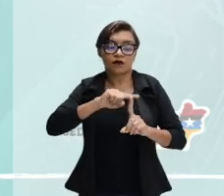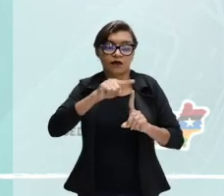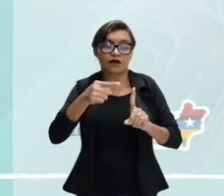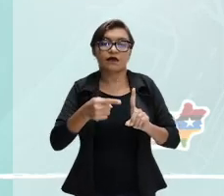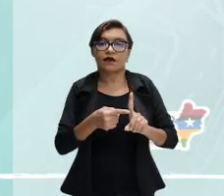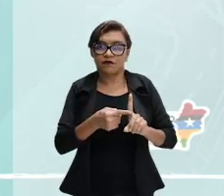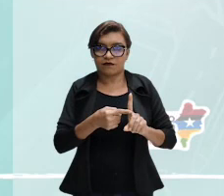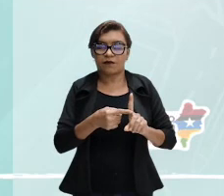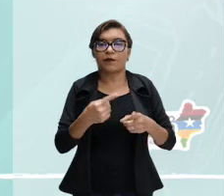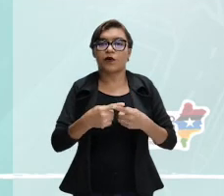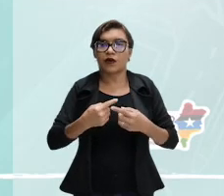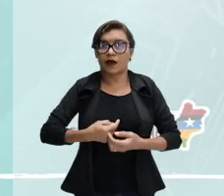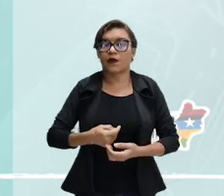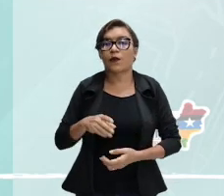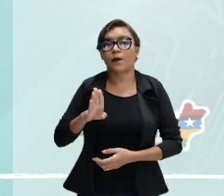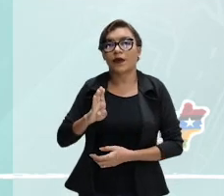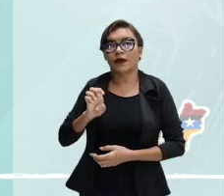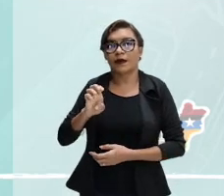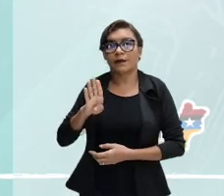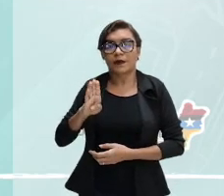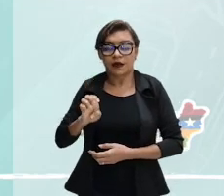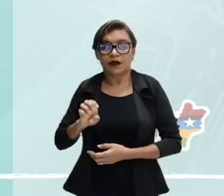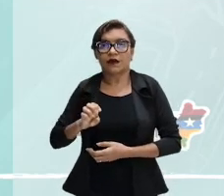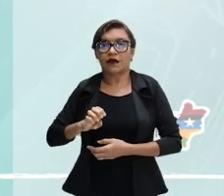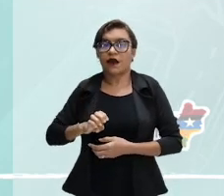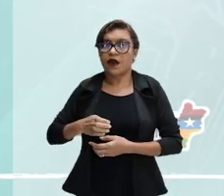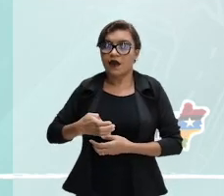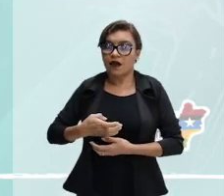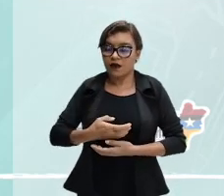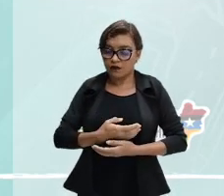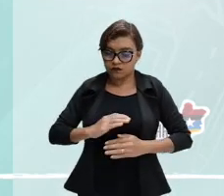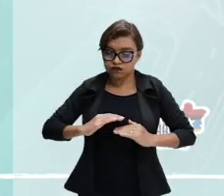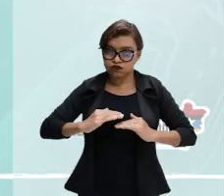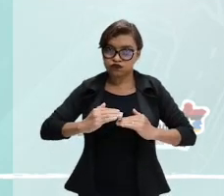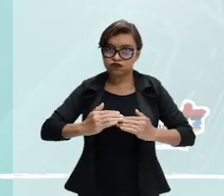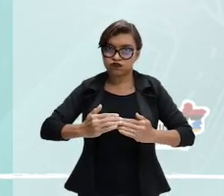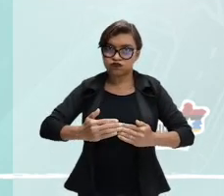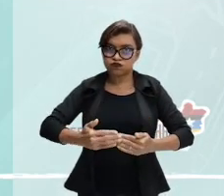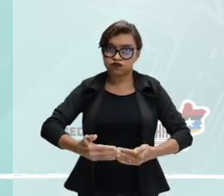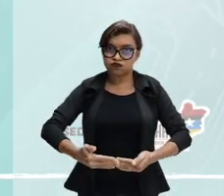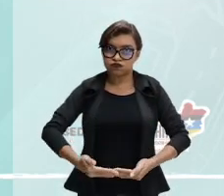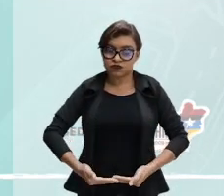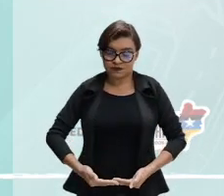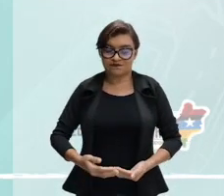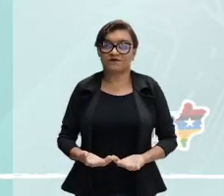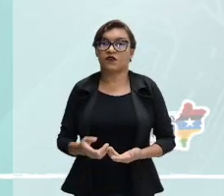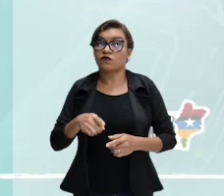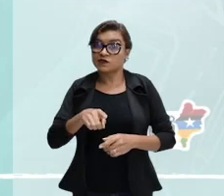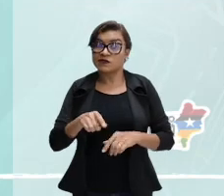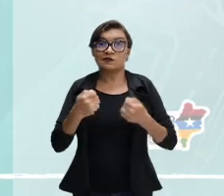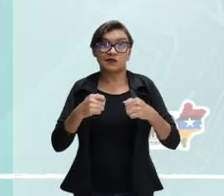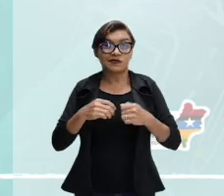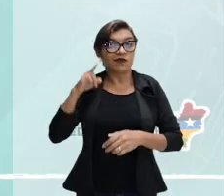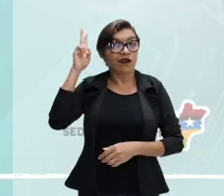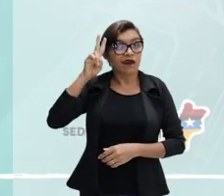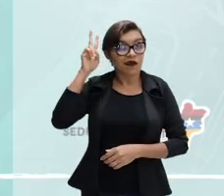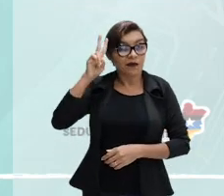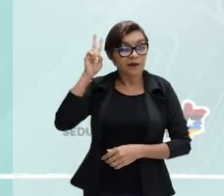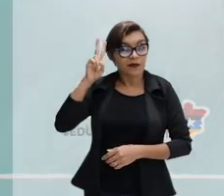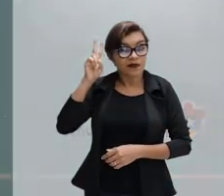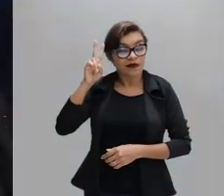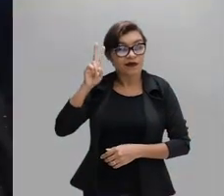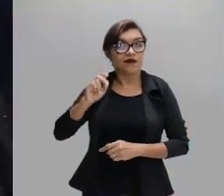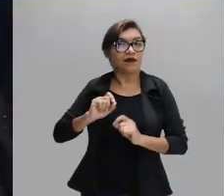do bebê. Coloquei aqui as imagens para vocês nunca mais esquecerem. Vocês vão lembrar de mim se um dia cair uma prova, uma questão dessa no